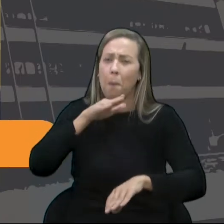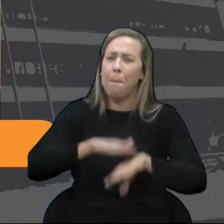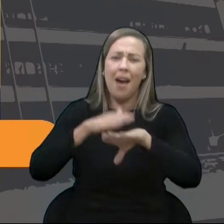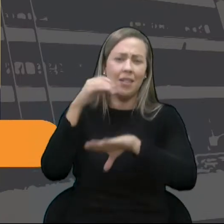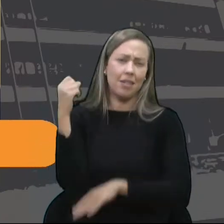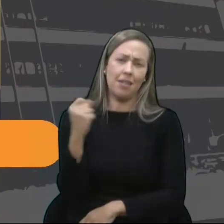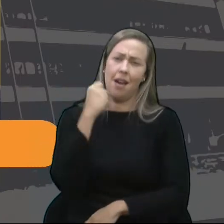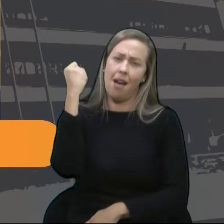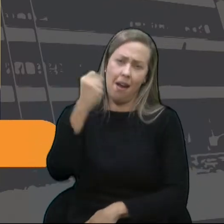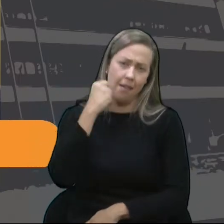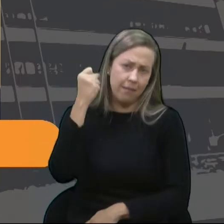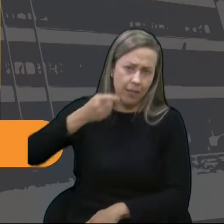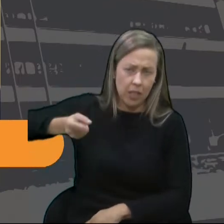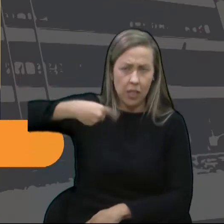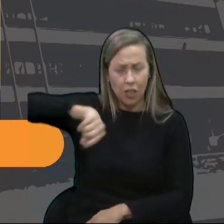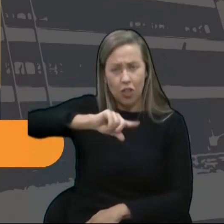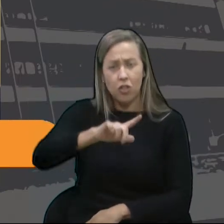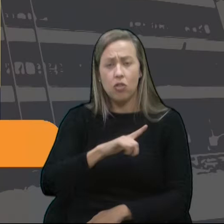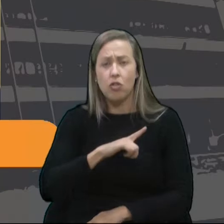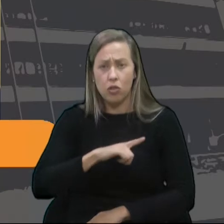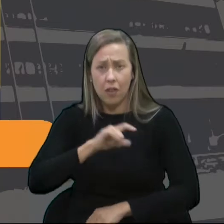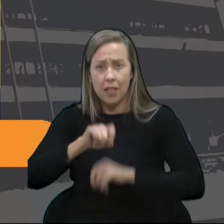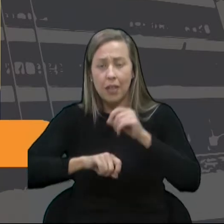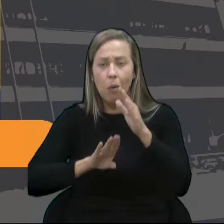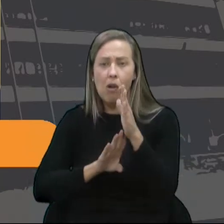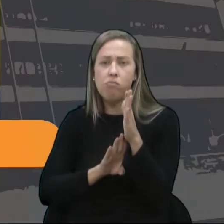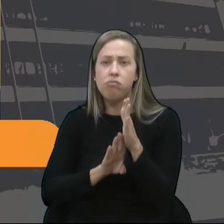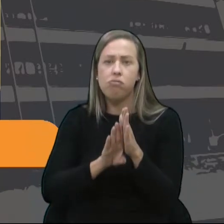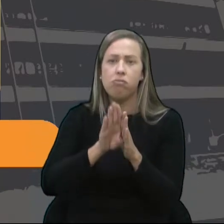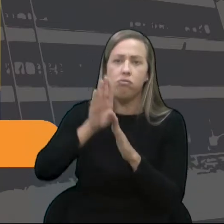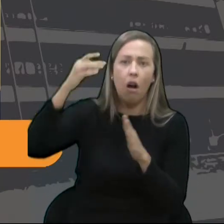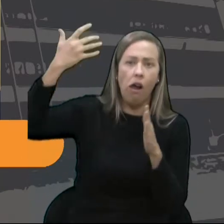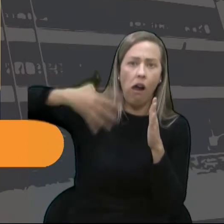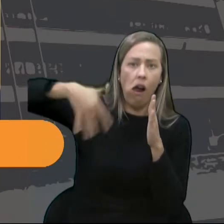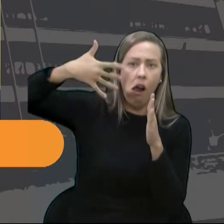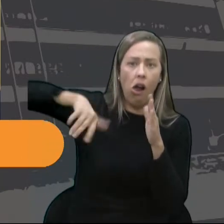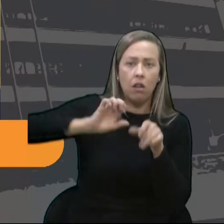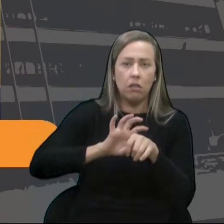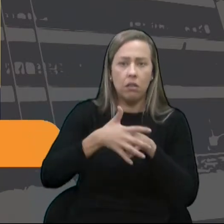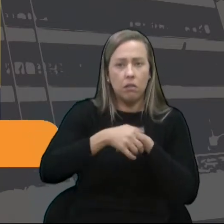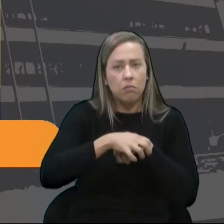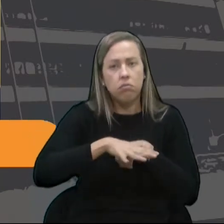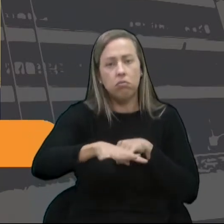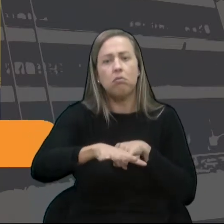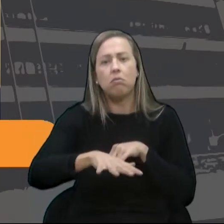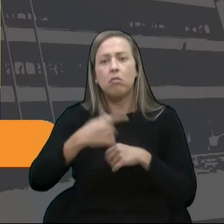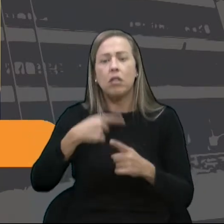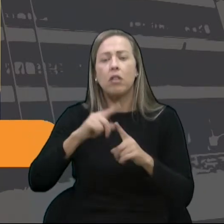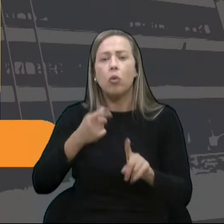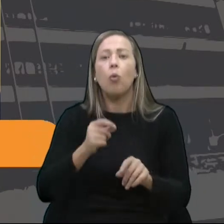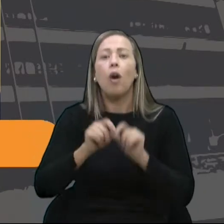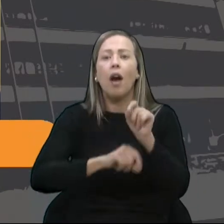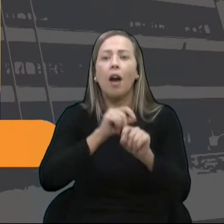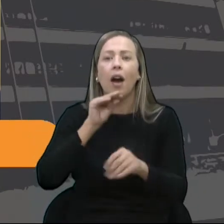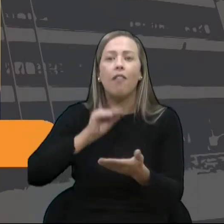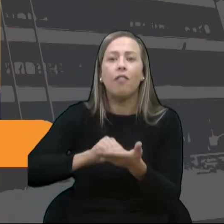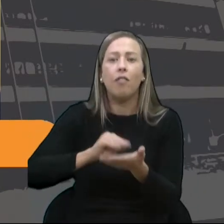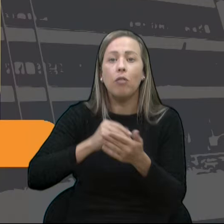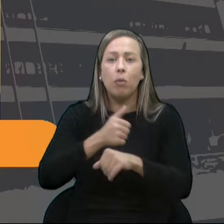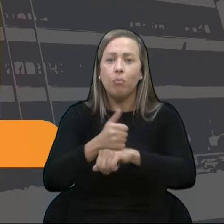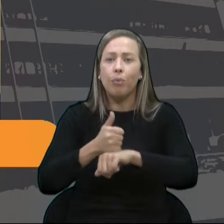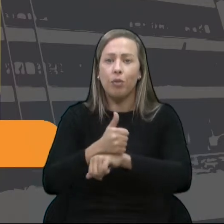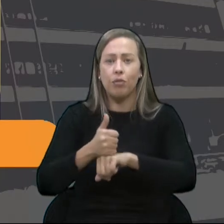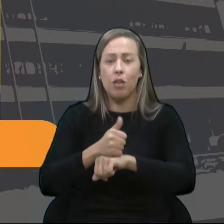vista, para que nós tivéssemos esse crescimento, essa expansão da pandemia, porque houve um sufocamento tanto dos